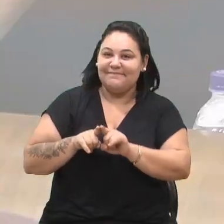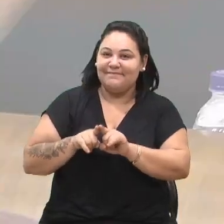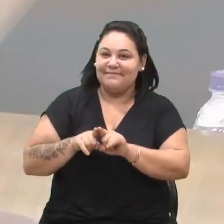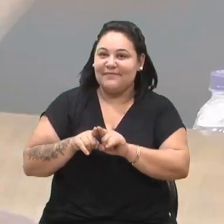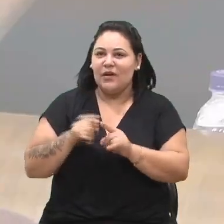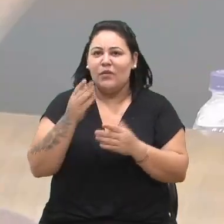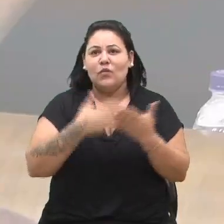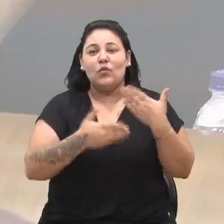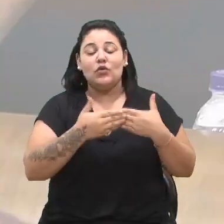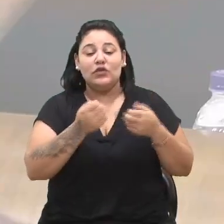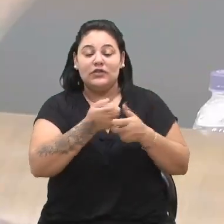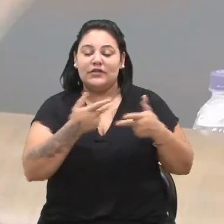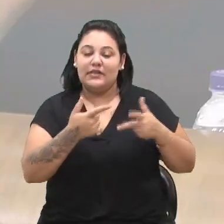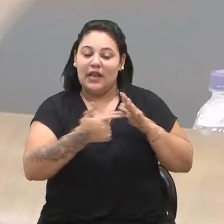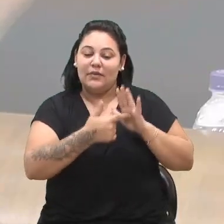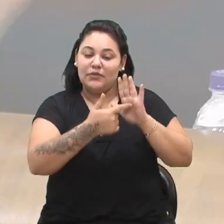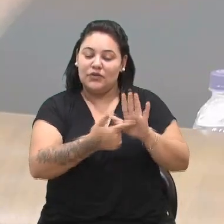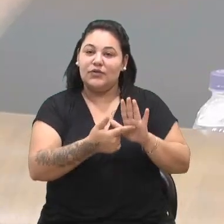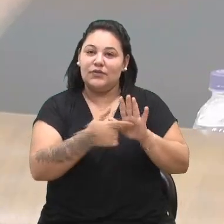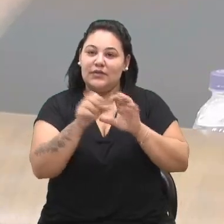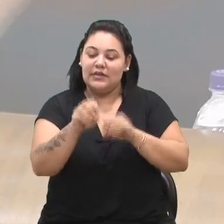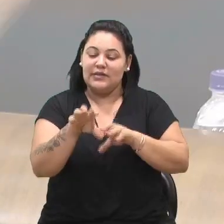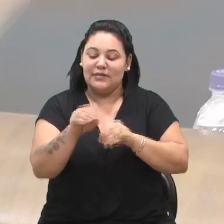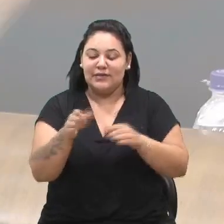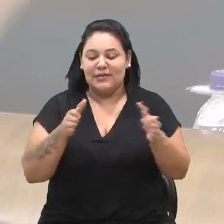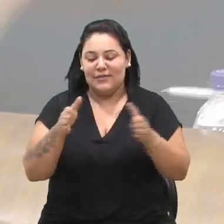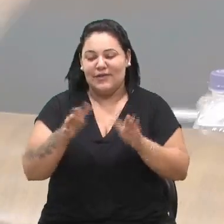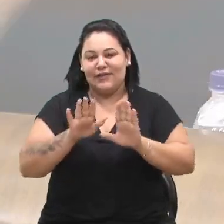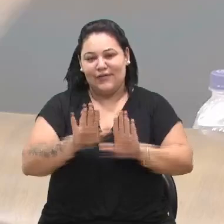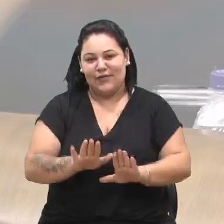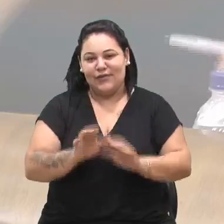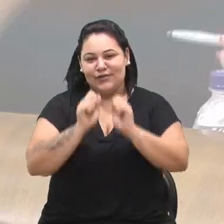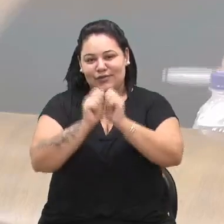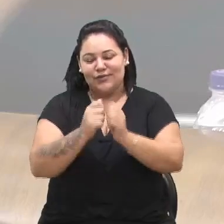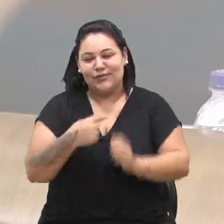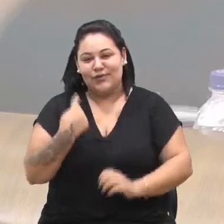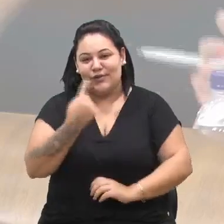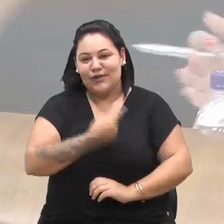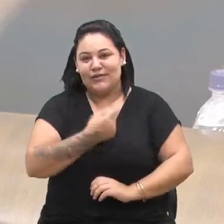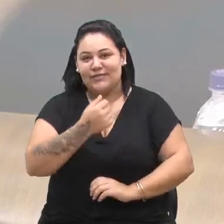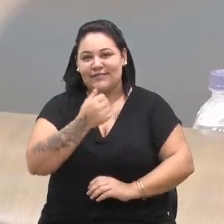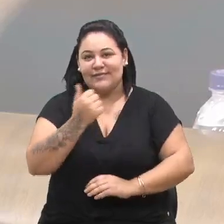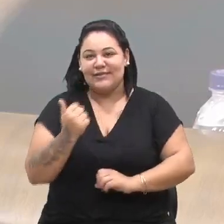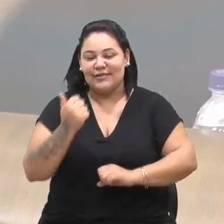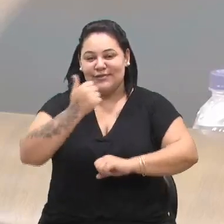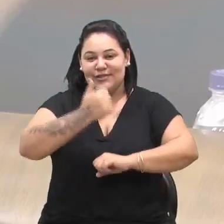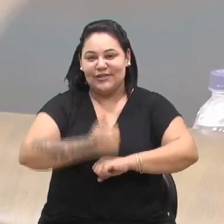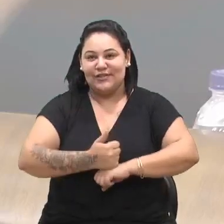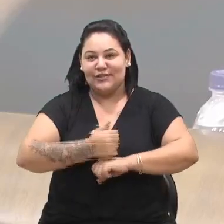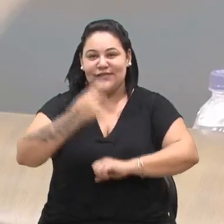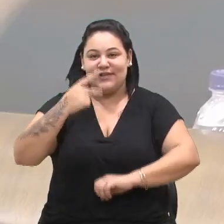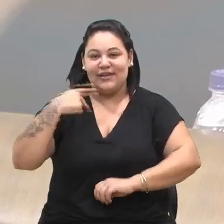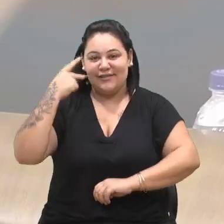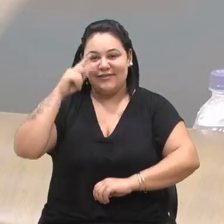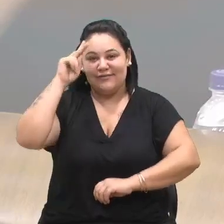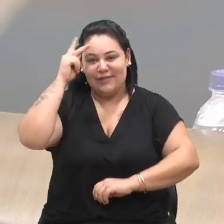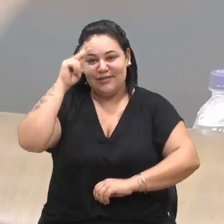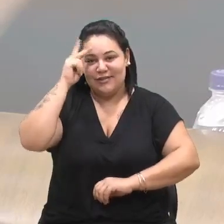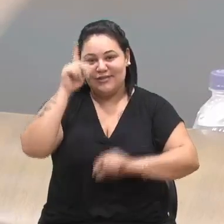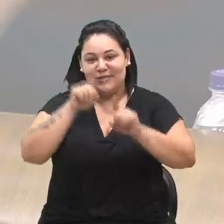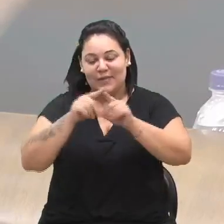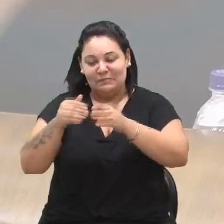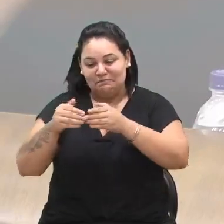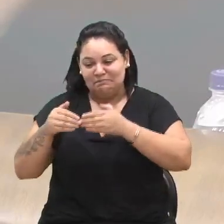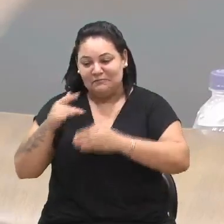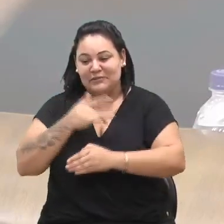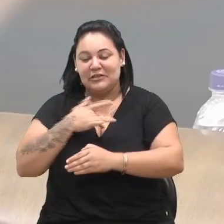tudo que ela nos trouxe aqui de ensinamento nesse período em que permaneceu conosco, substituindo o vereador Velocino Ex, em licença saúde,